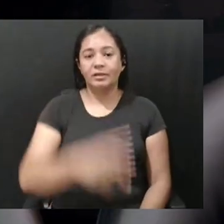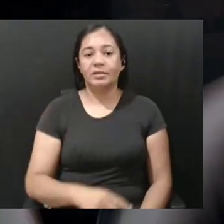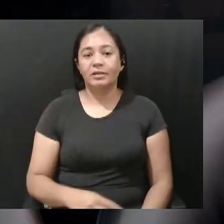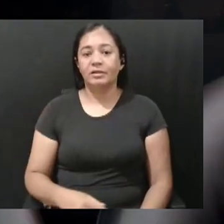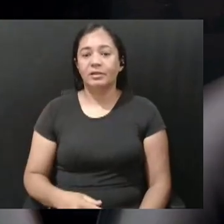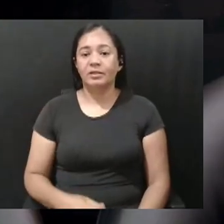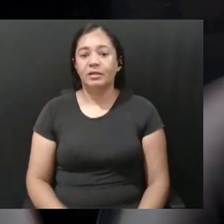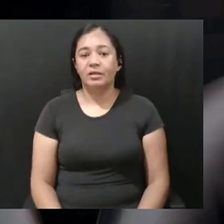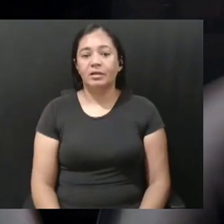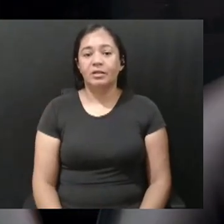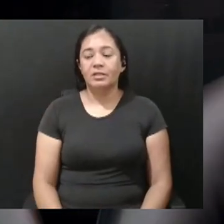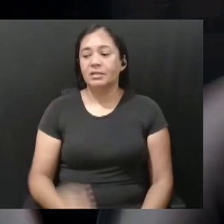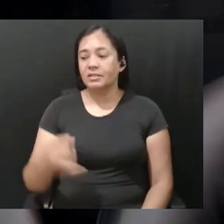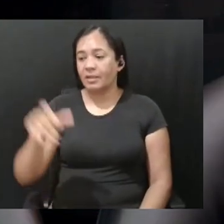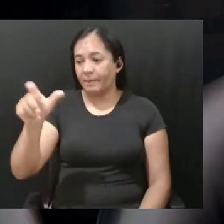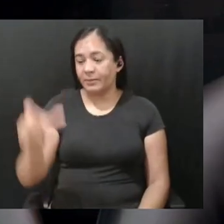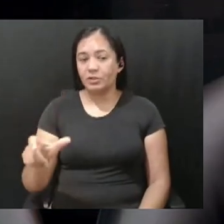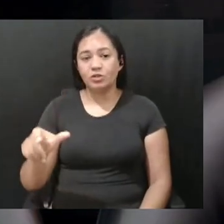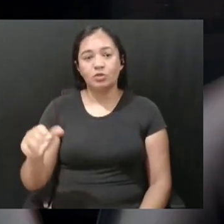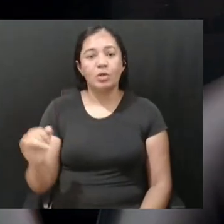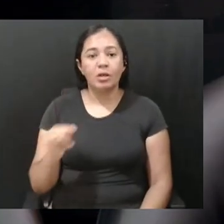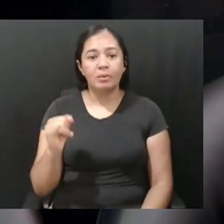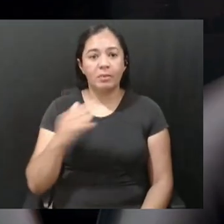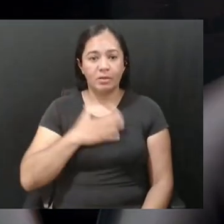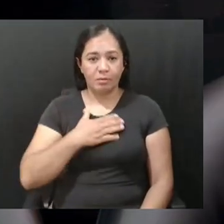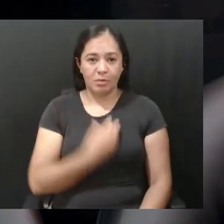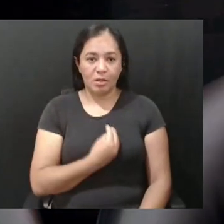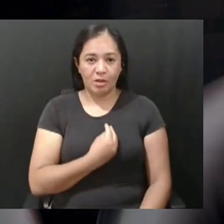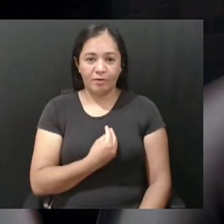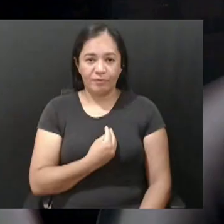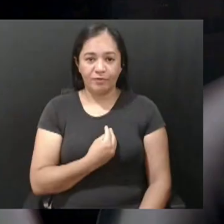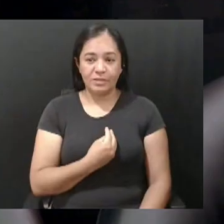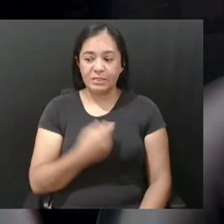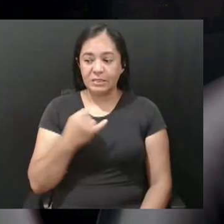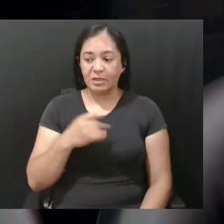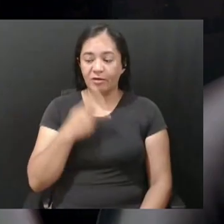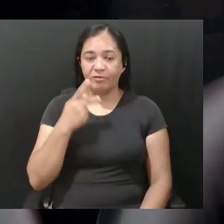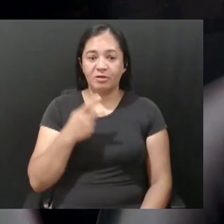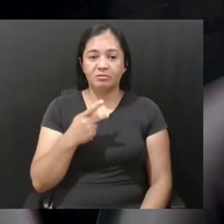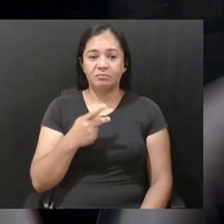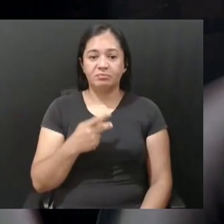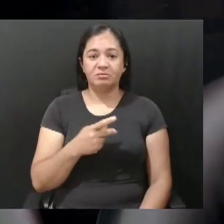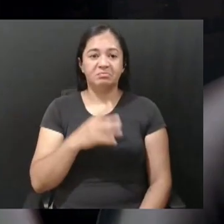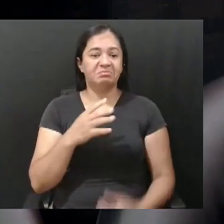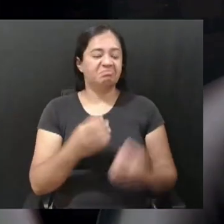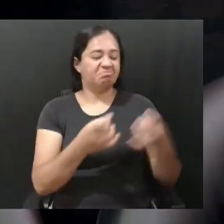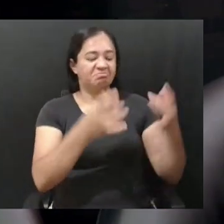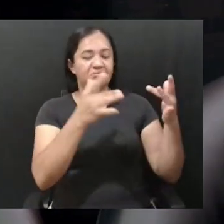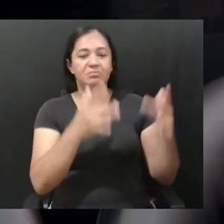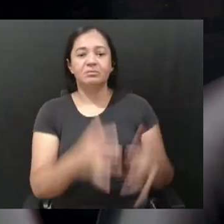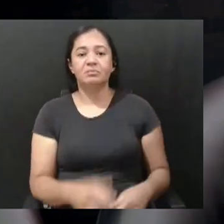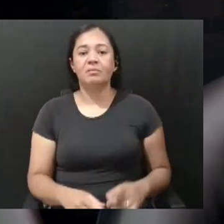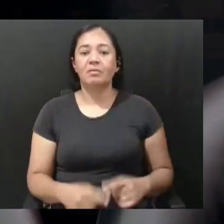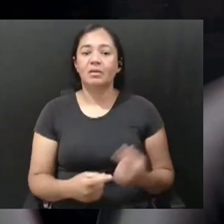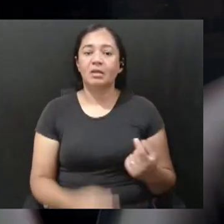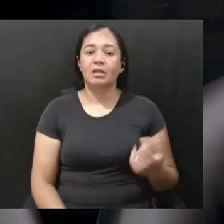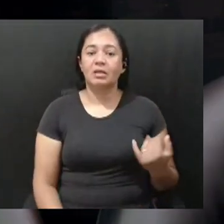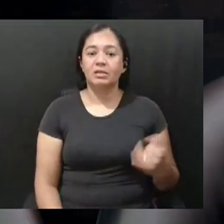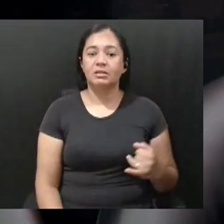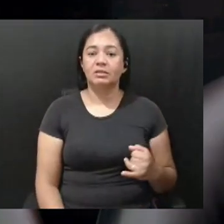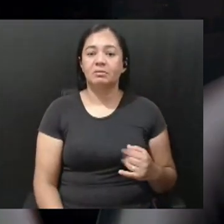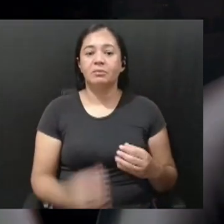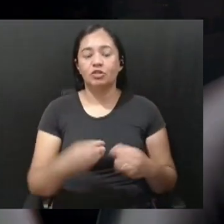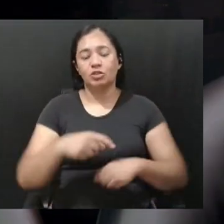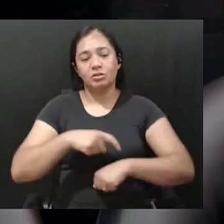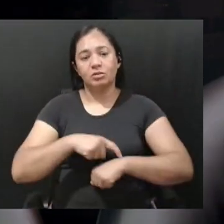Assim, Uhum. se alguém que não é importante pra você falar alguma coisa, dificilmente isso vai te Verdade. afetar, né? Aham. Talvez afete ali no momento, assim, mas você não leva